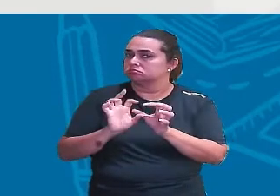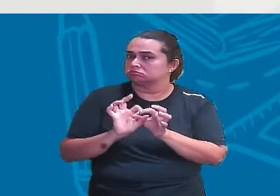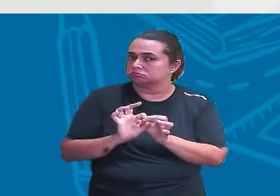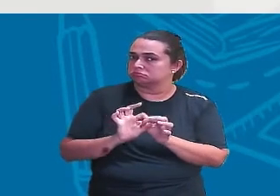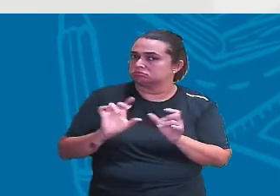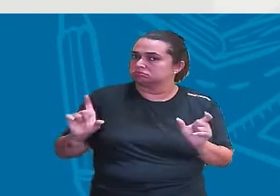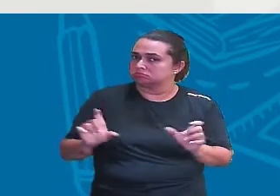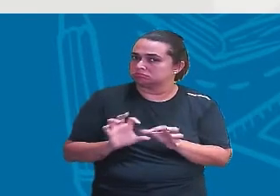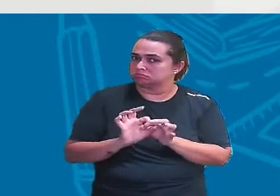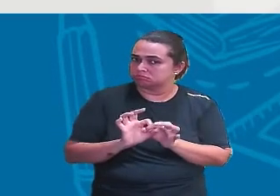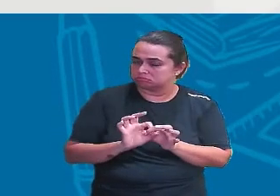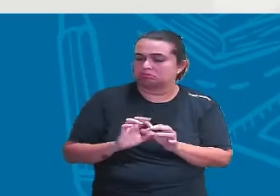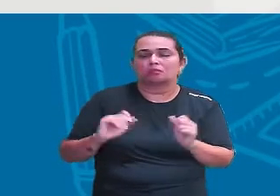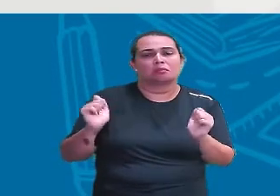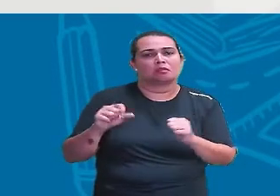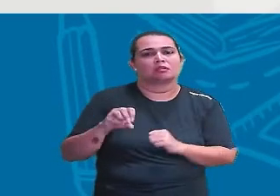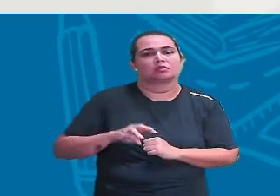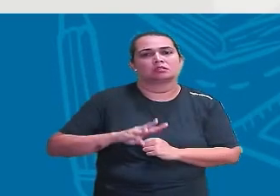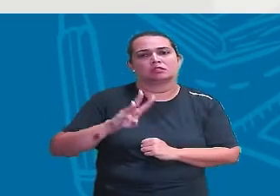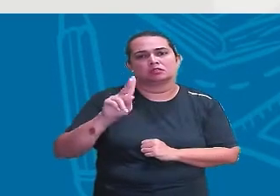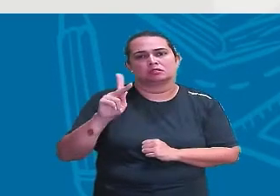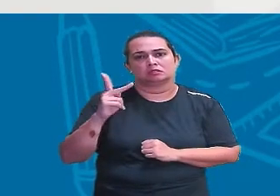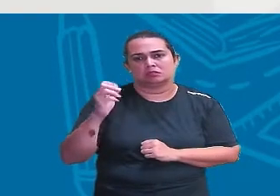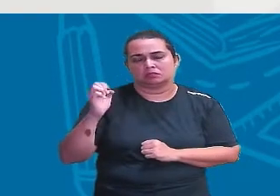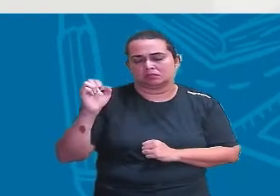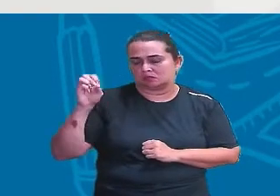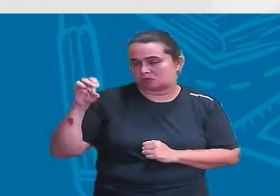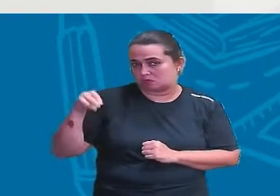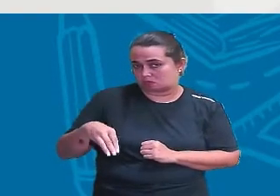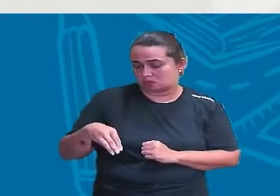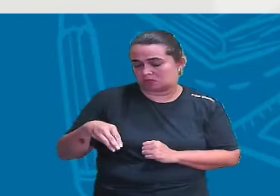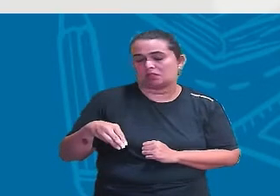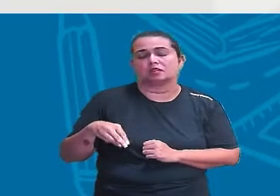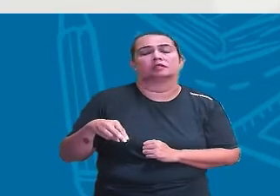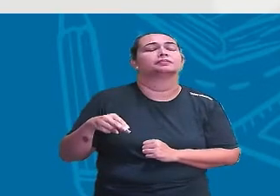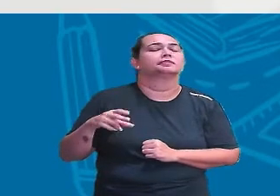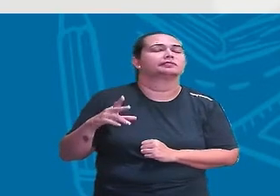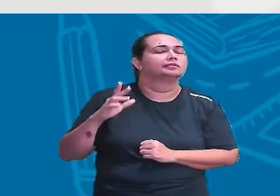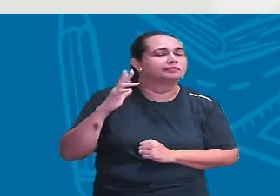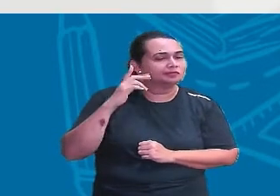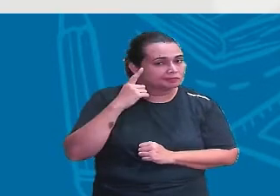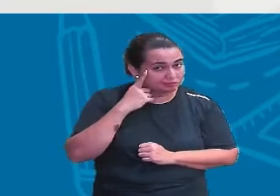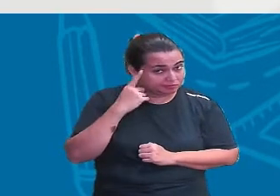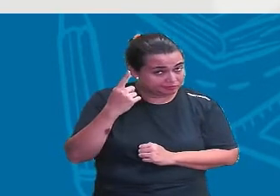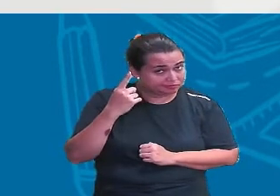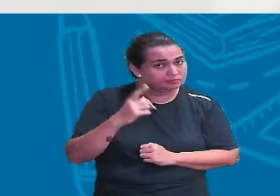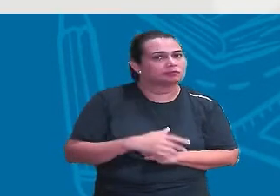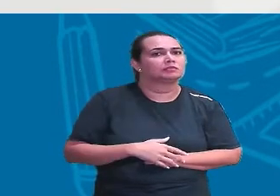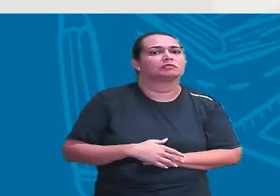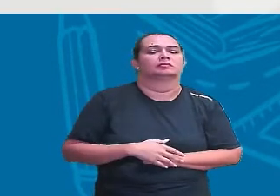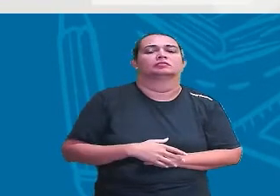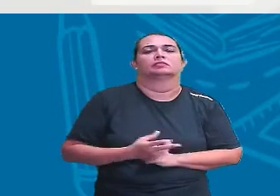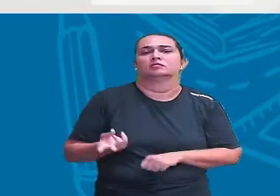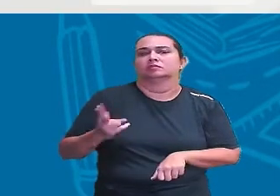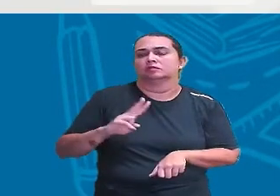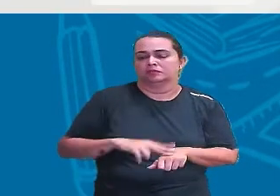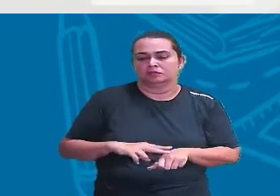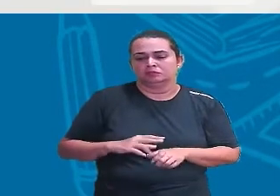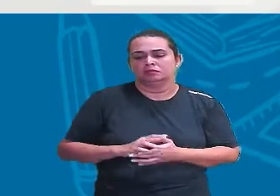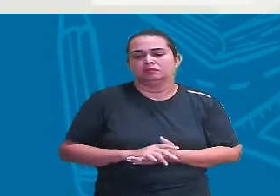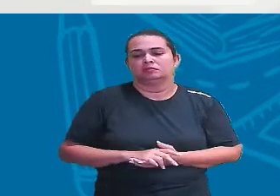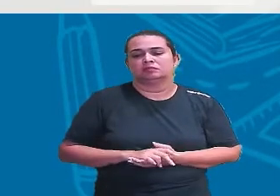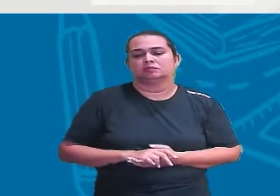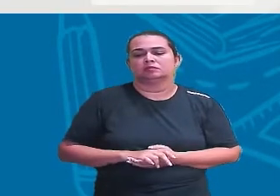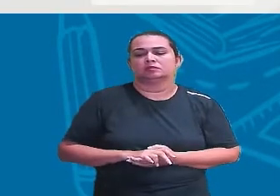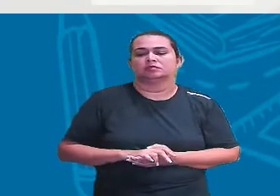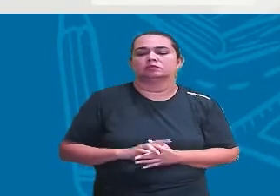pode entrar também esse when, tá? Então esse when fica entre essa lista aí. Temos